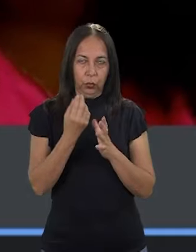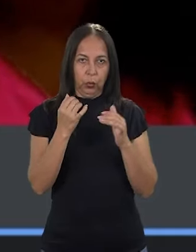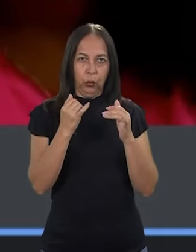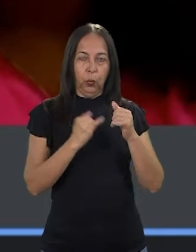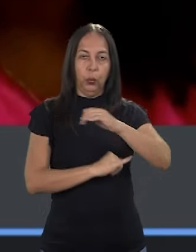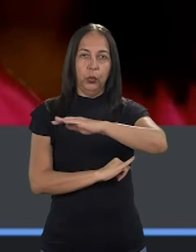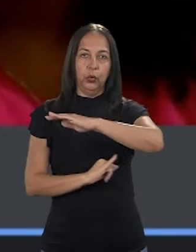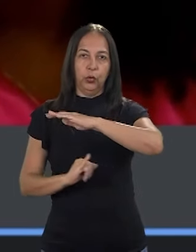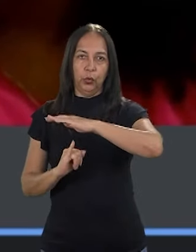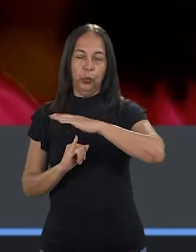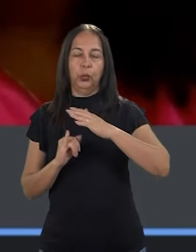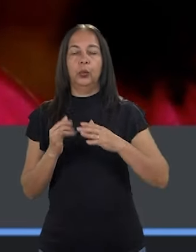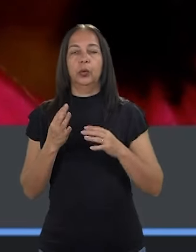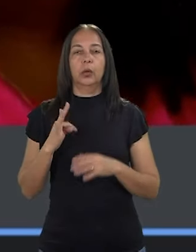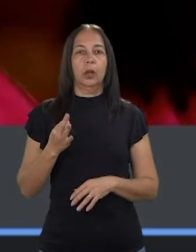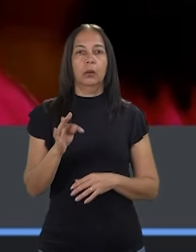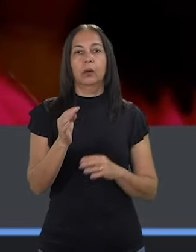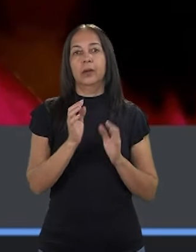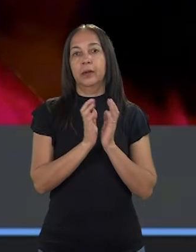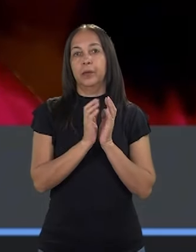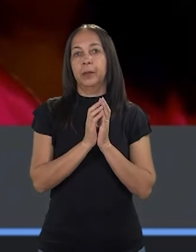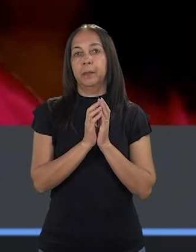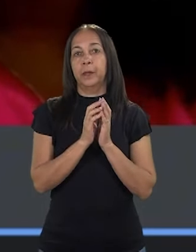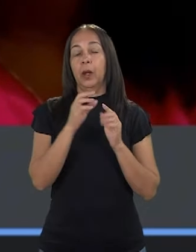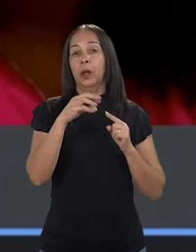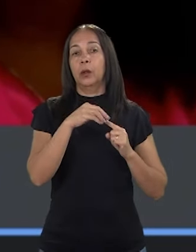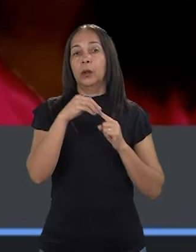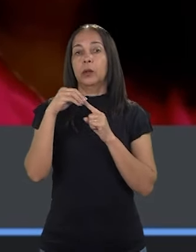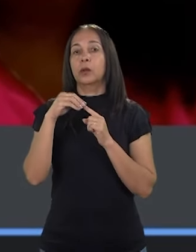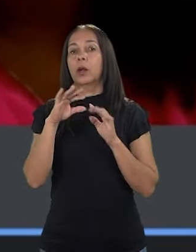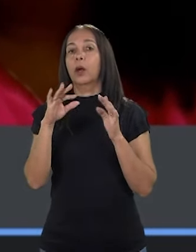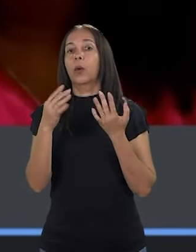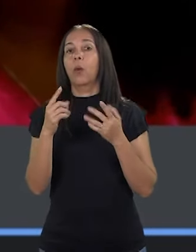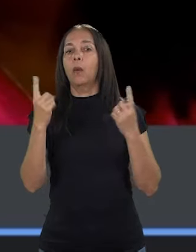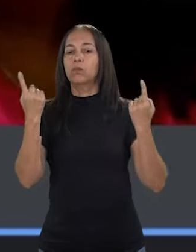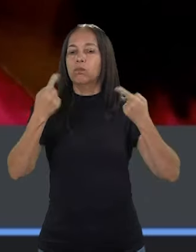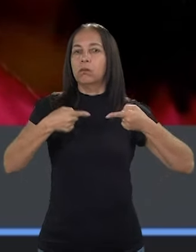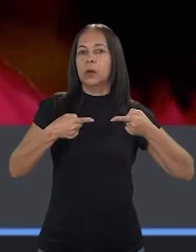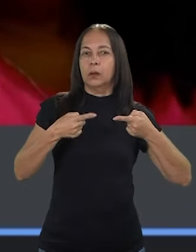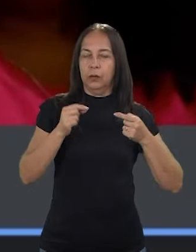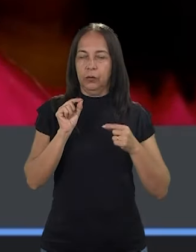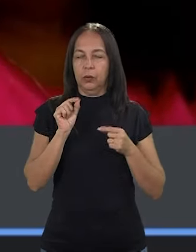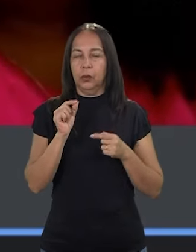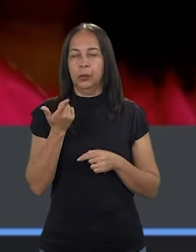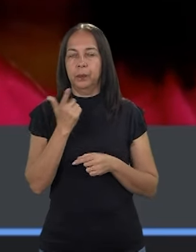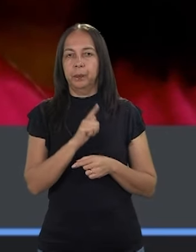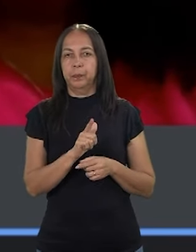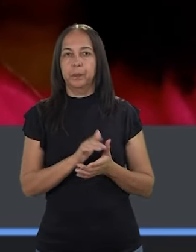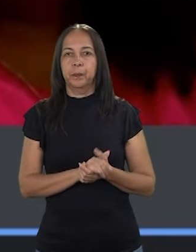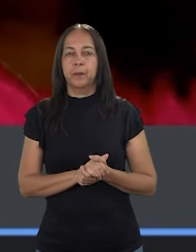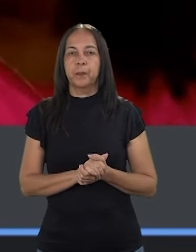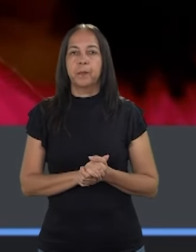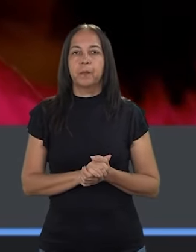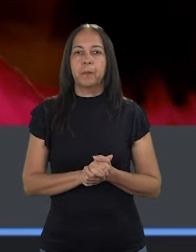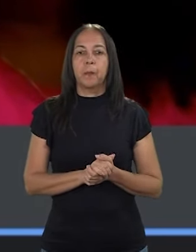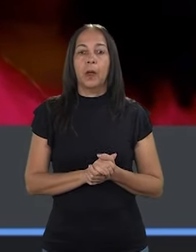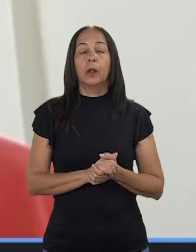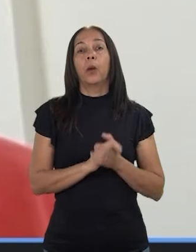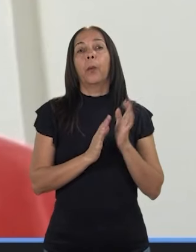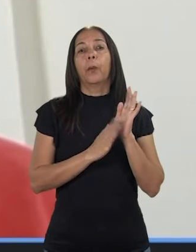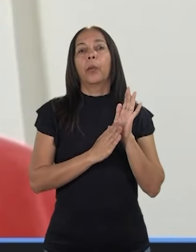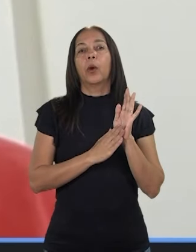Instituto de Pesquisa em direito e Tecnologia do Recife destaca os desafios que enfrentam e a importância do projeto sem câmera na minha